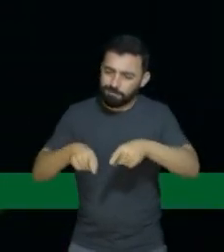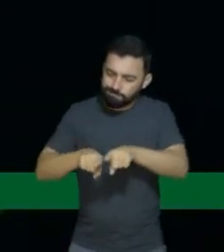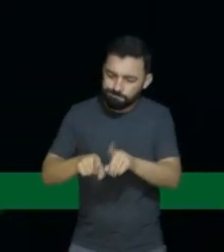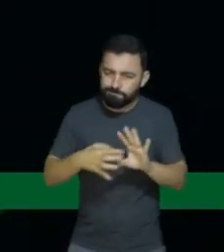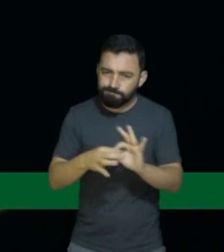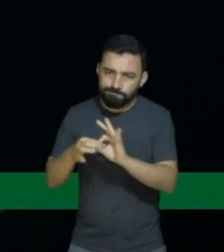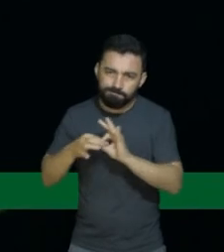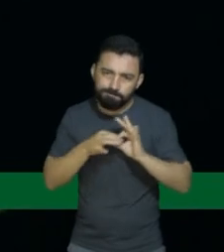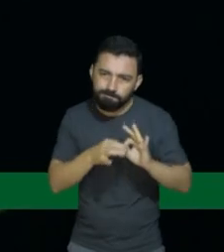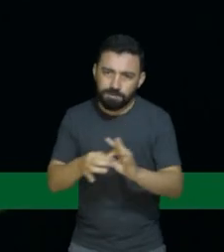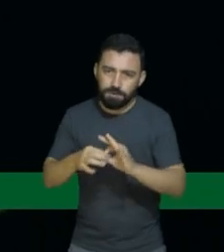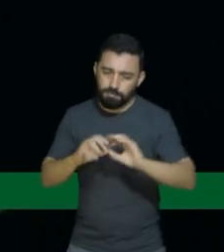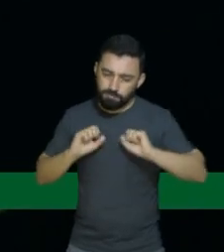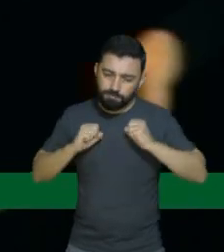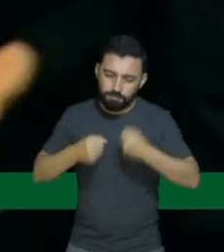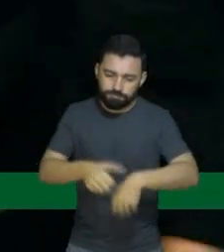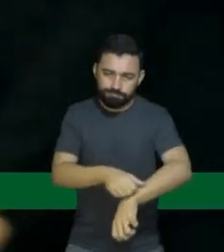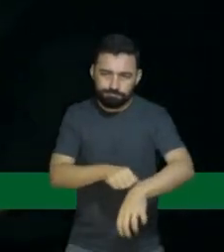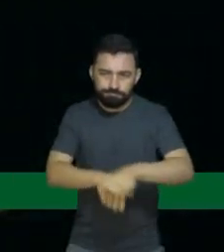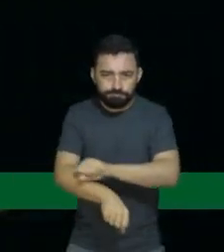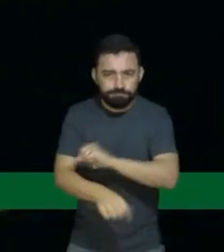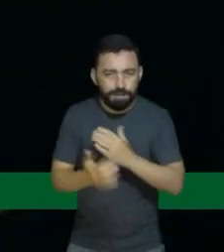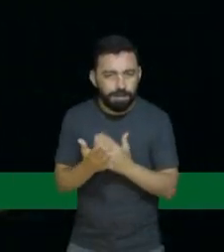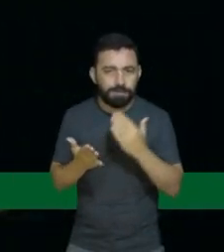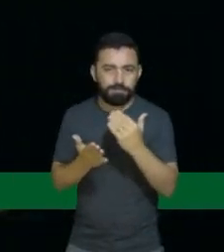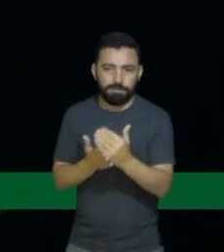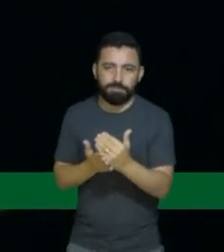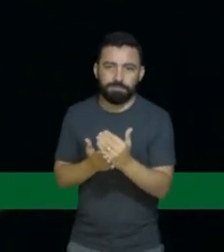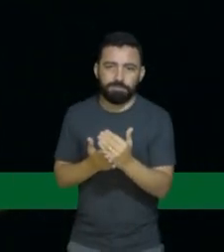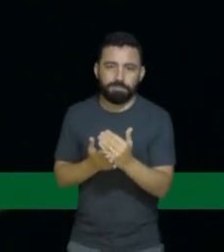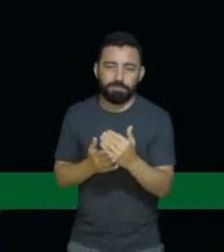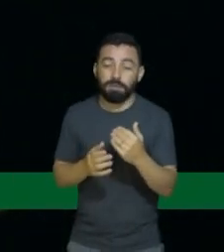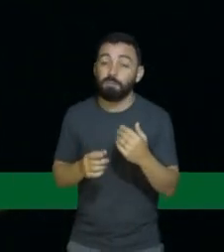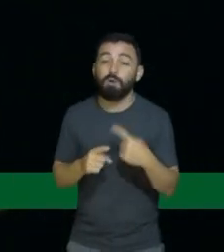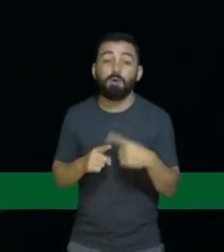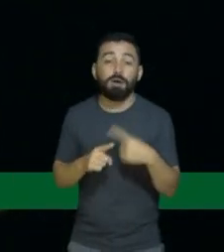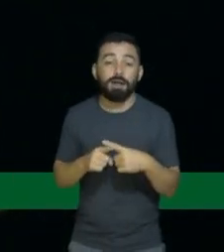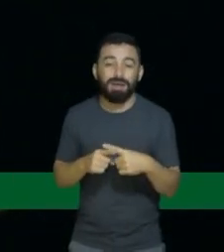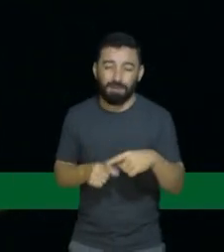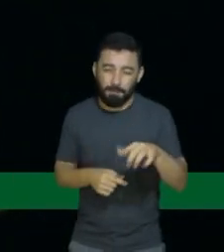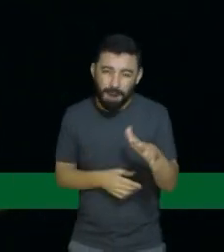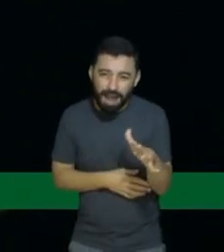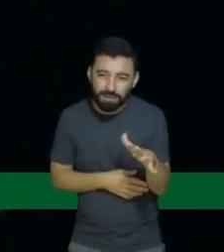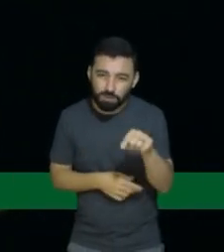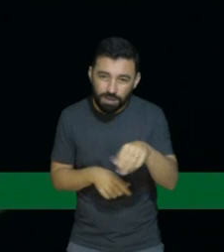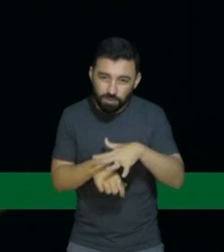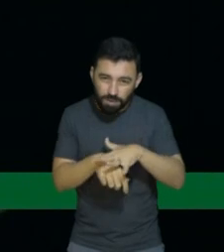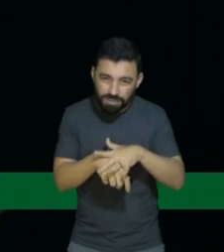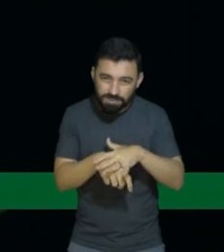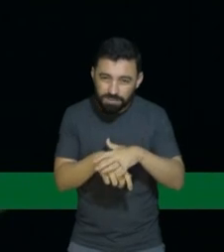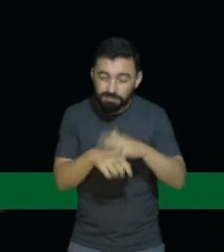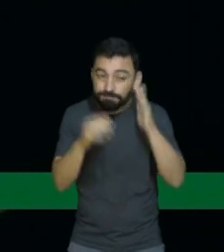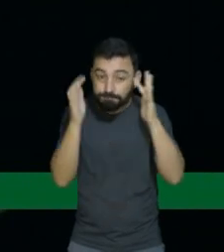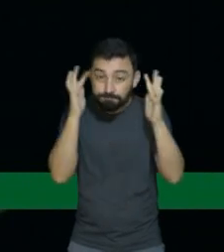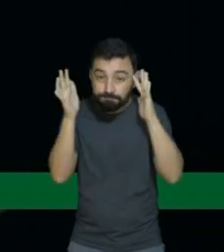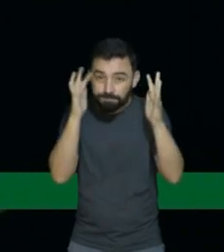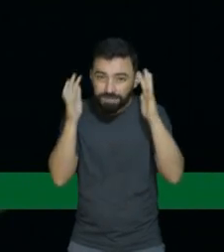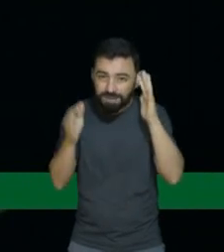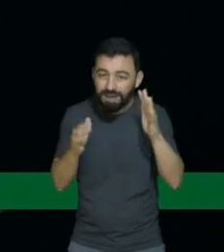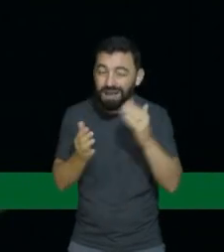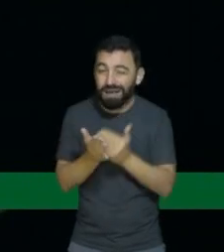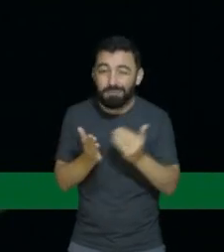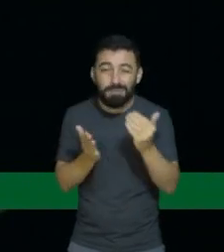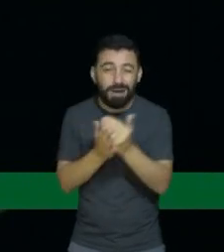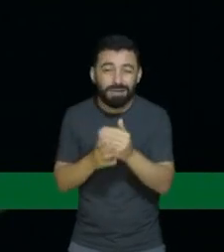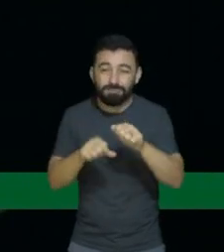e fazer mais afinal o Parkinson é a doença neurológica que mais